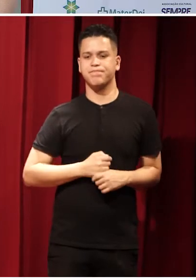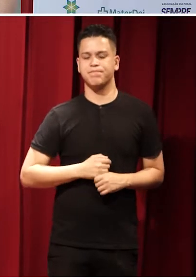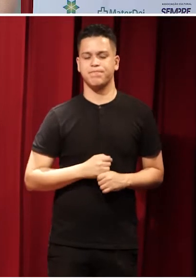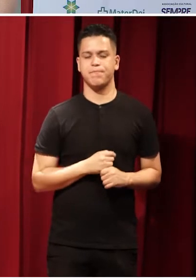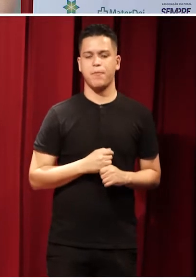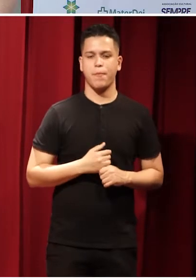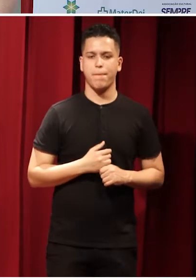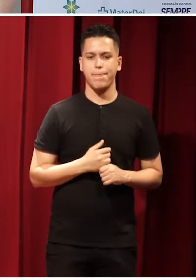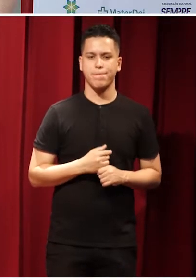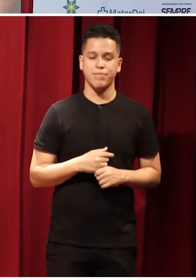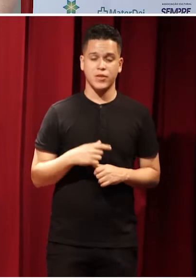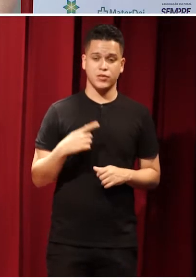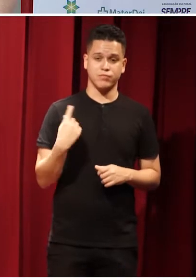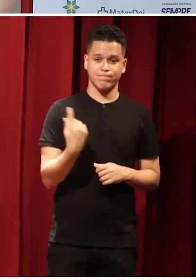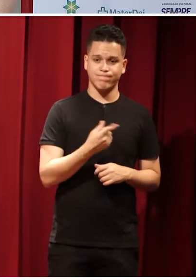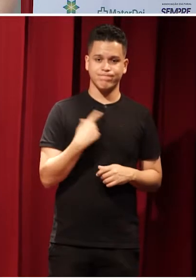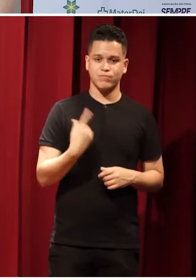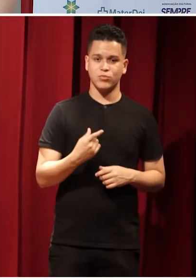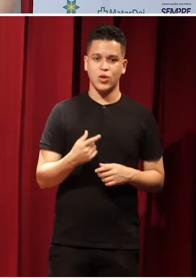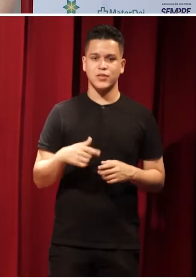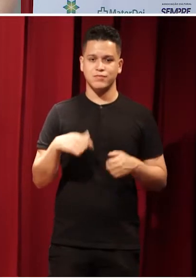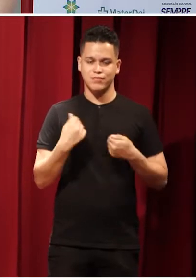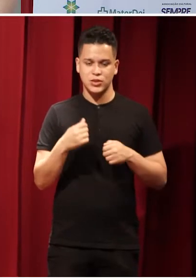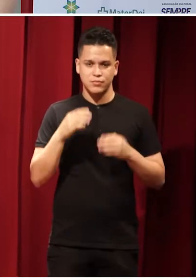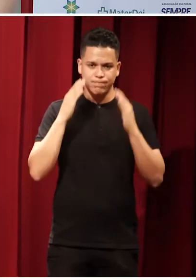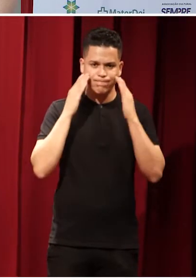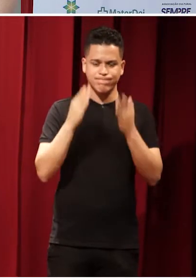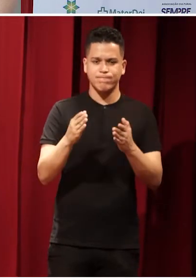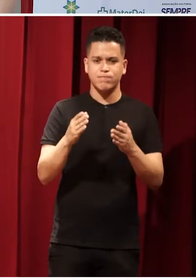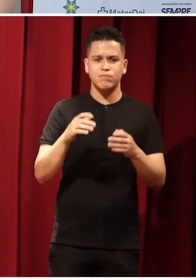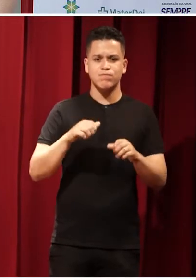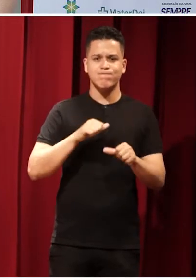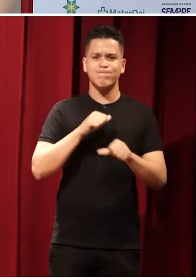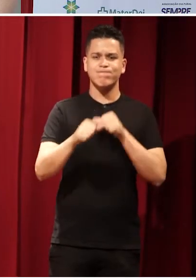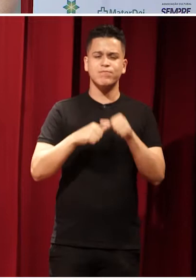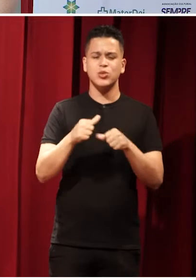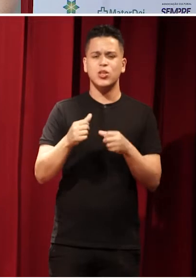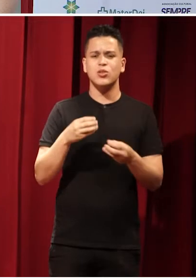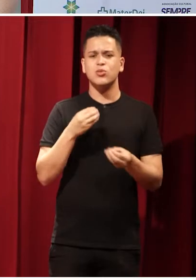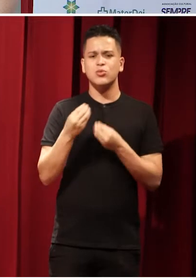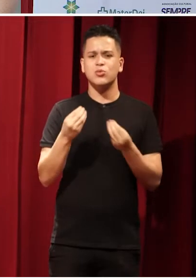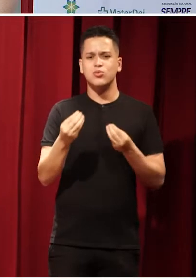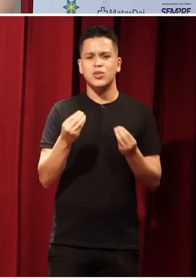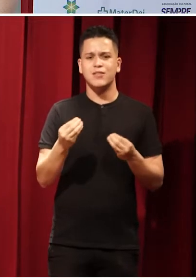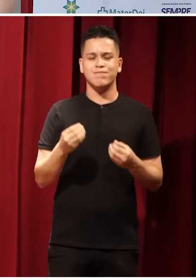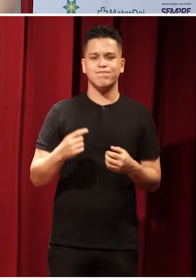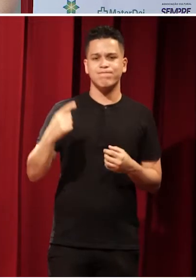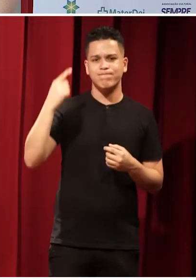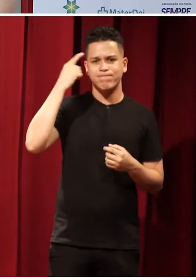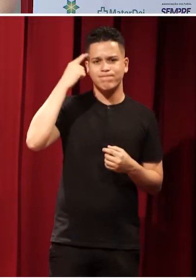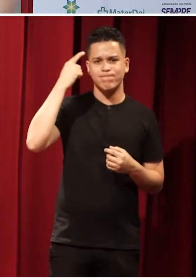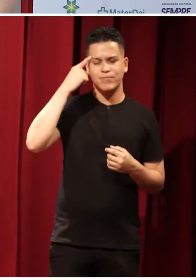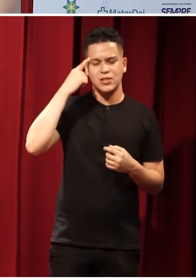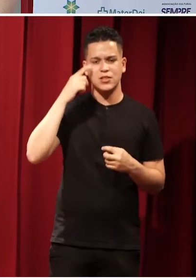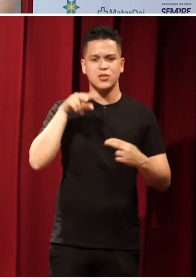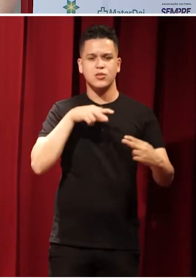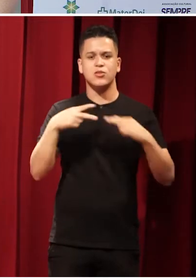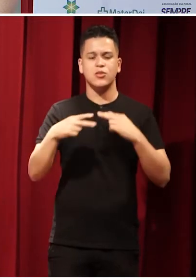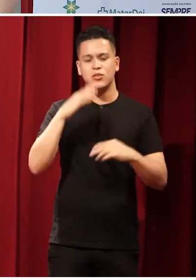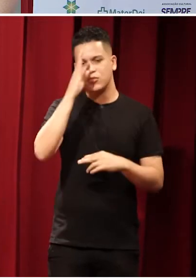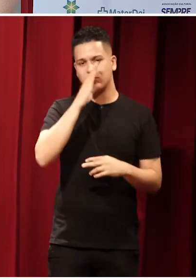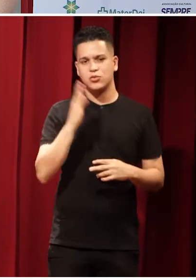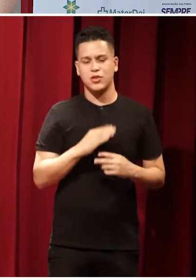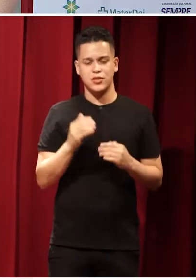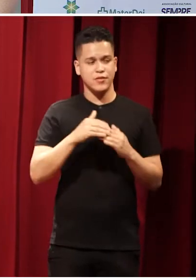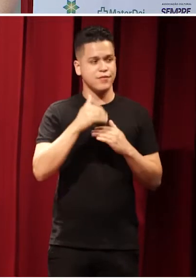fatores importantes pelos quais é necessário que a gente mude o padrão de relação do Brasil e